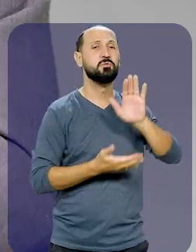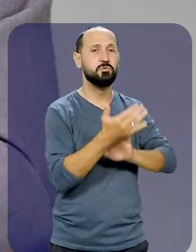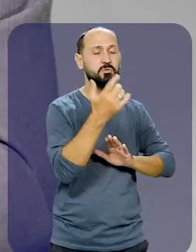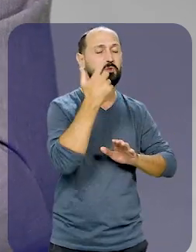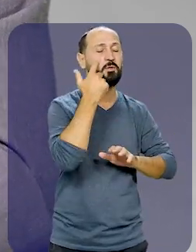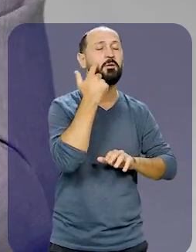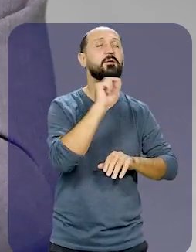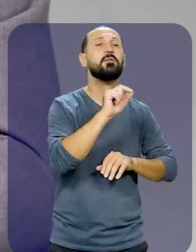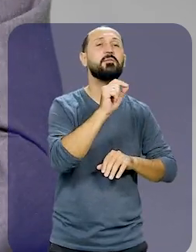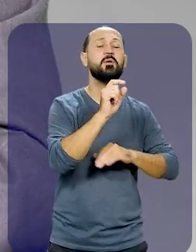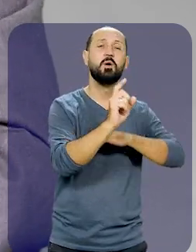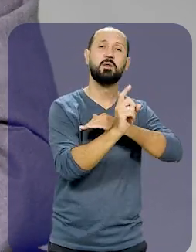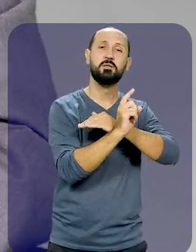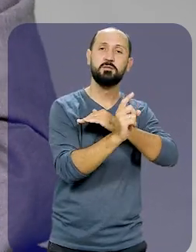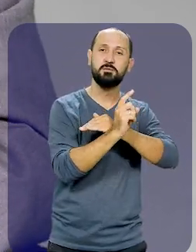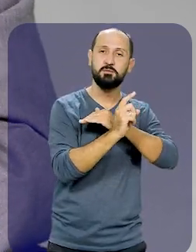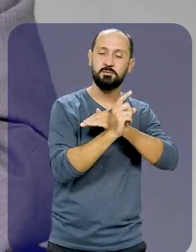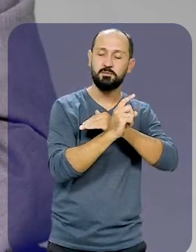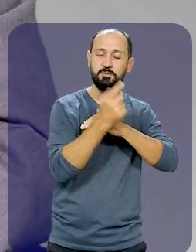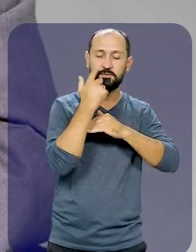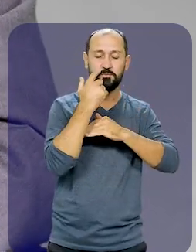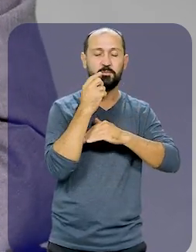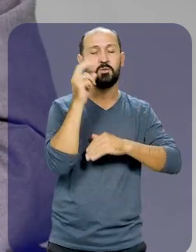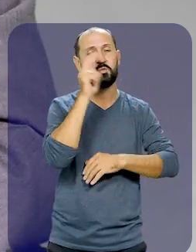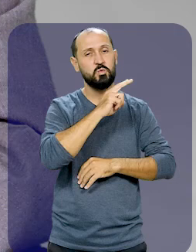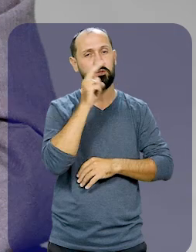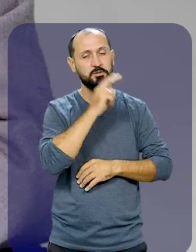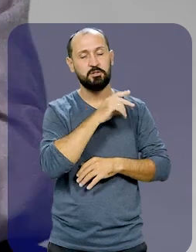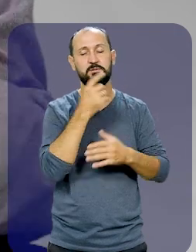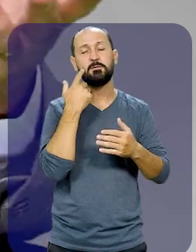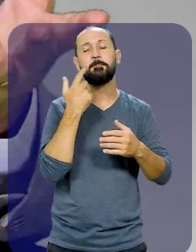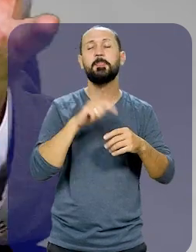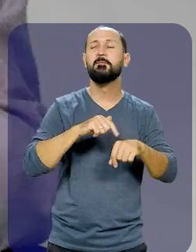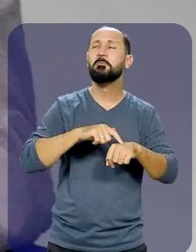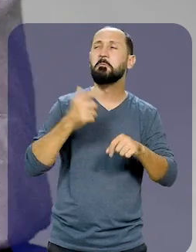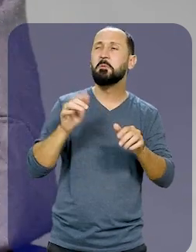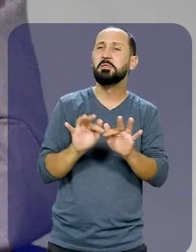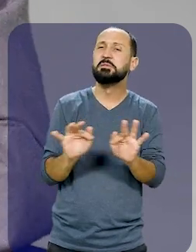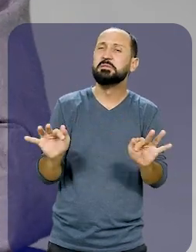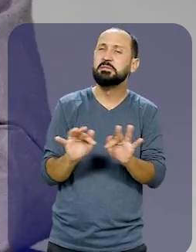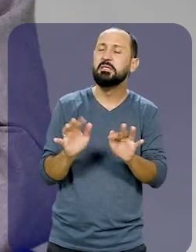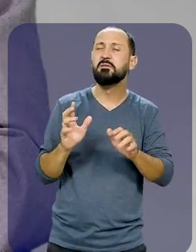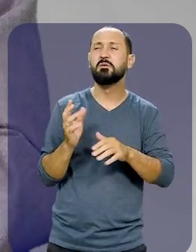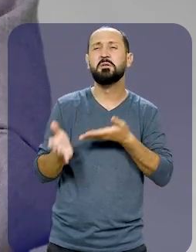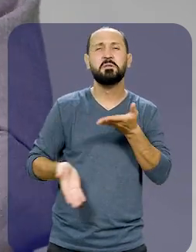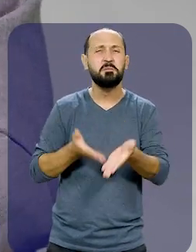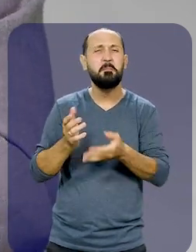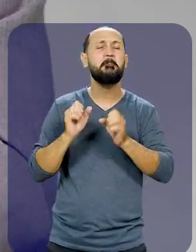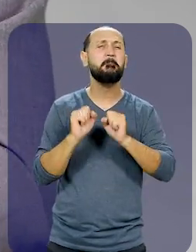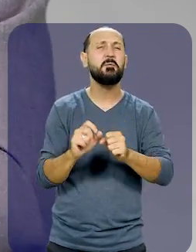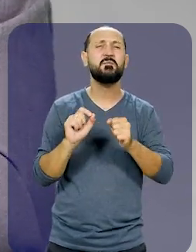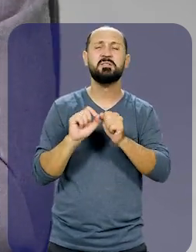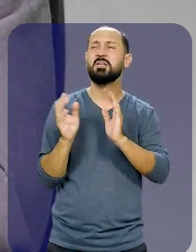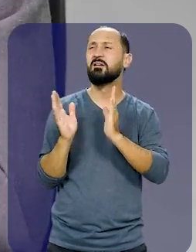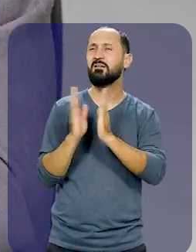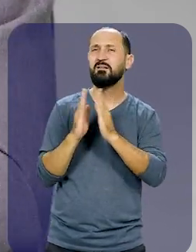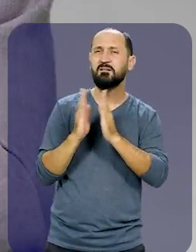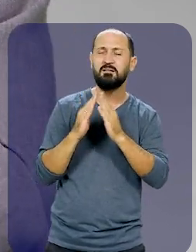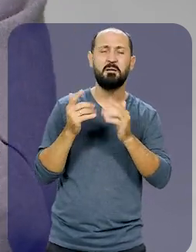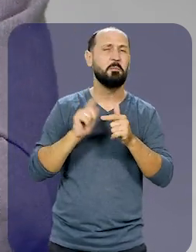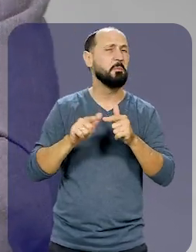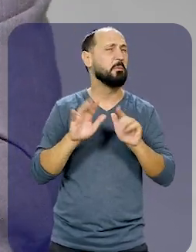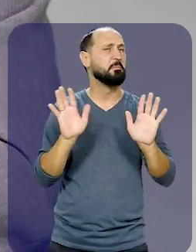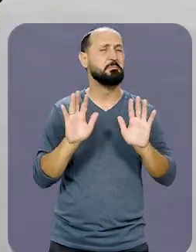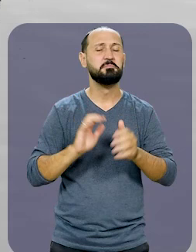ir procurar o serviço de pronto atendimento. Enquanto for um quadro simples, o tratamento simples pode fazer em casa, não